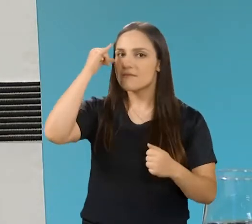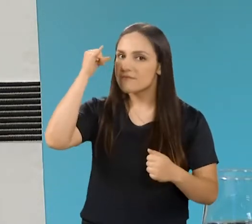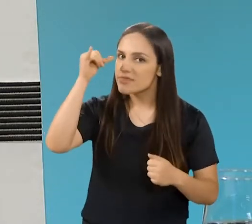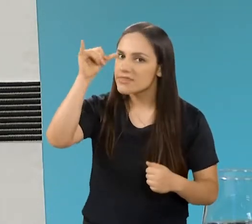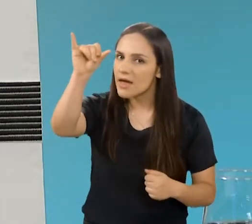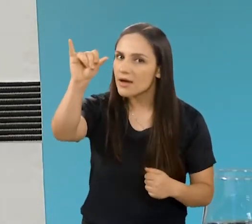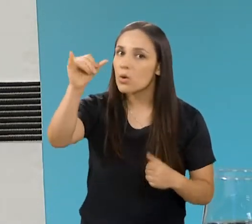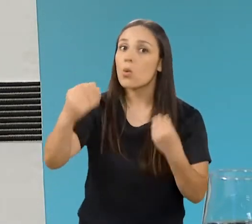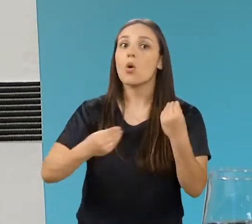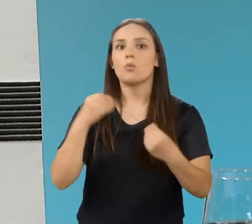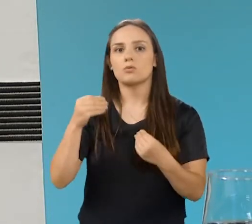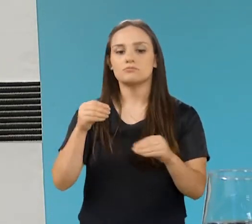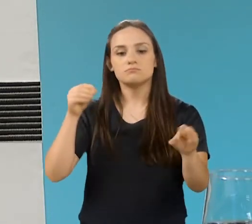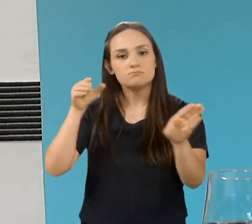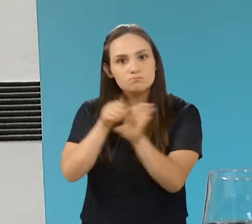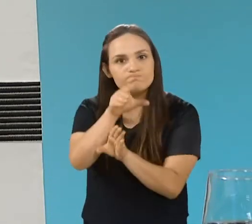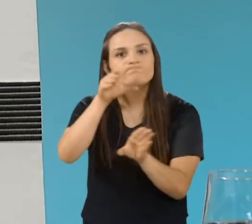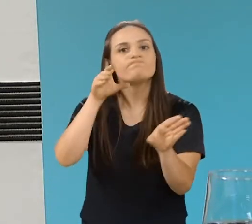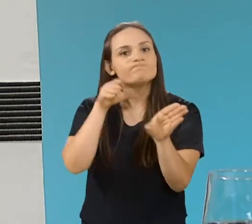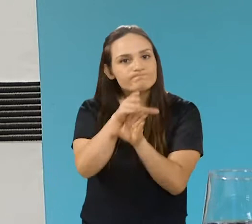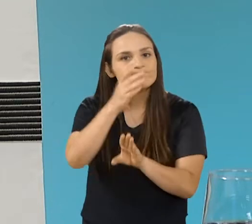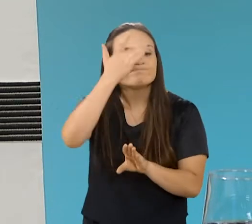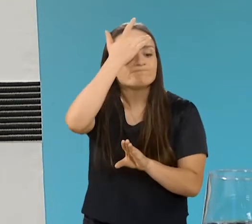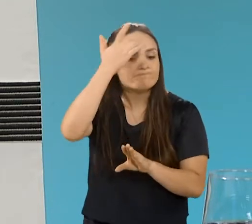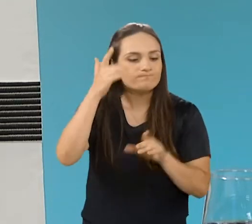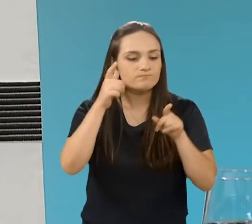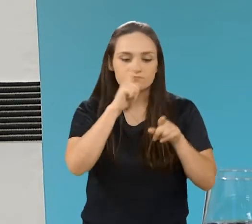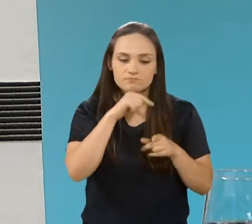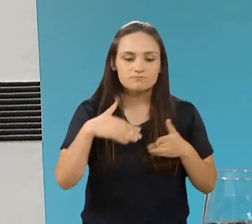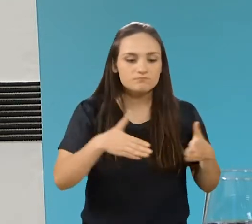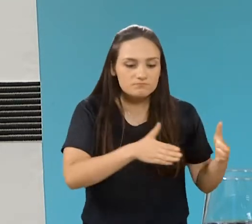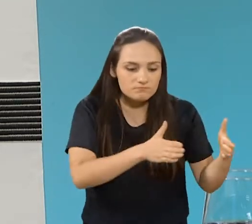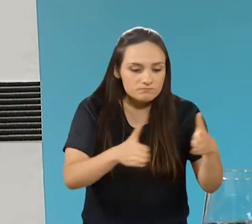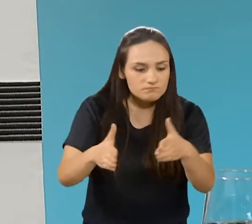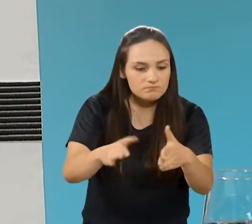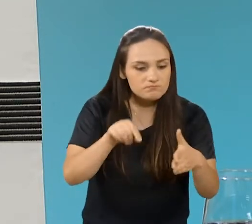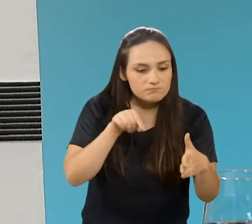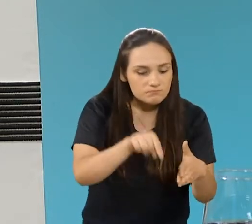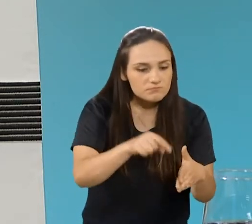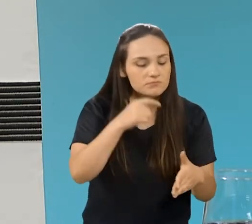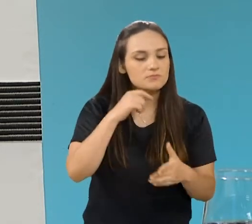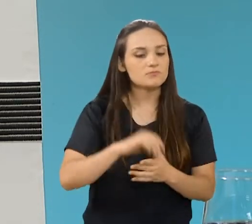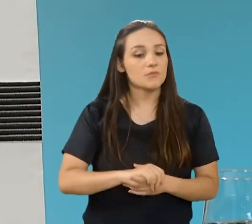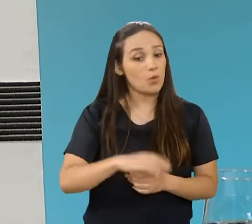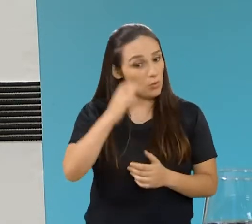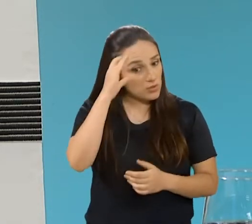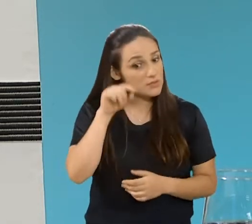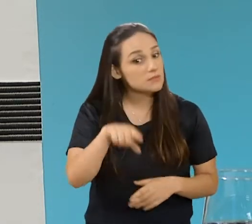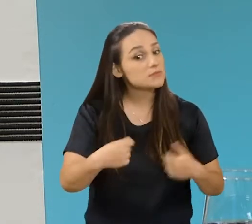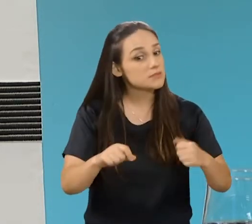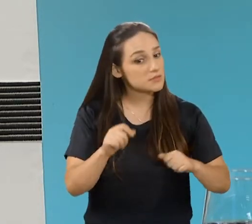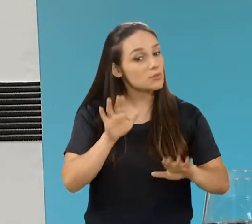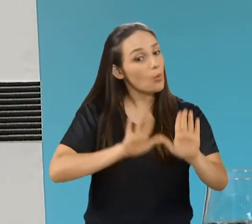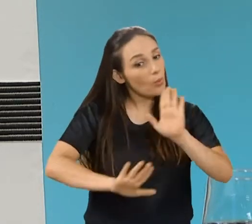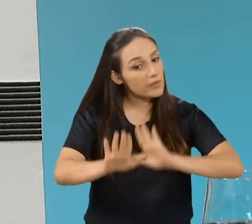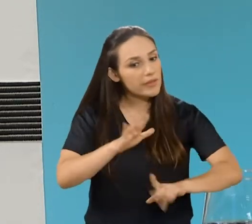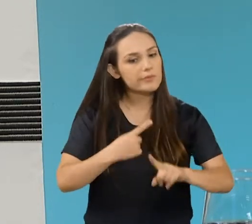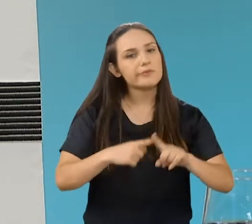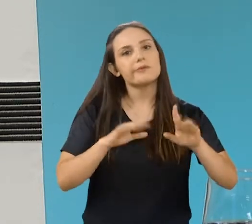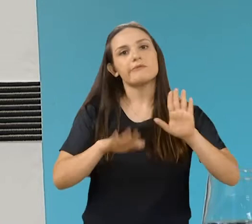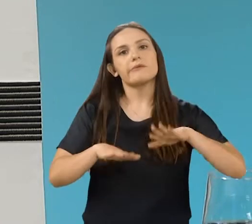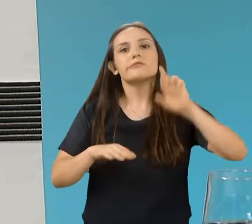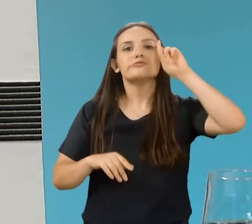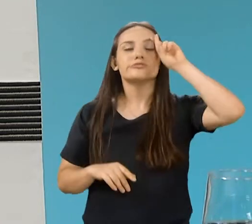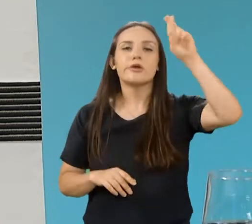necessariamente pela conscientização do ribeirinho, do pescador de isca, do produtor rural que tem ali